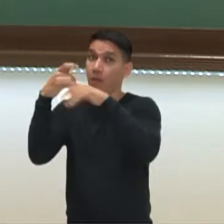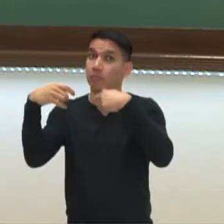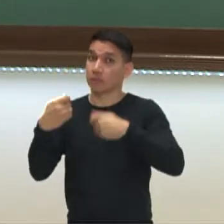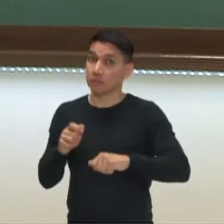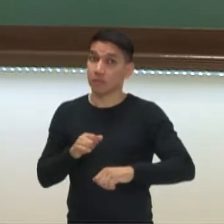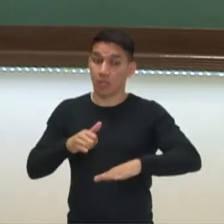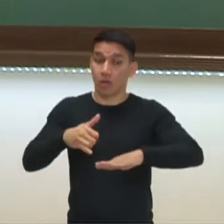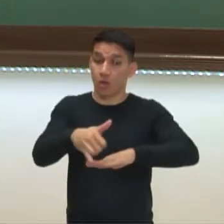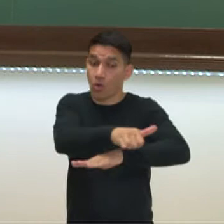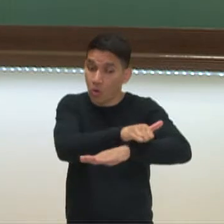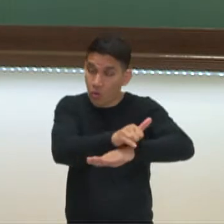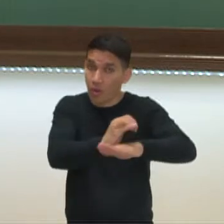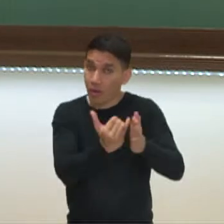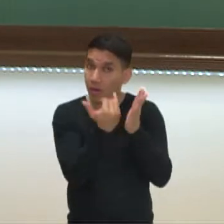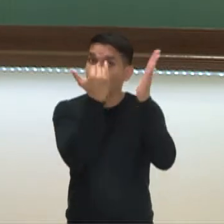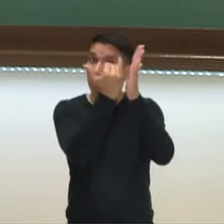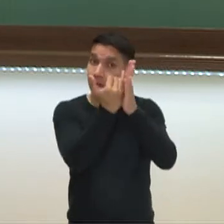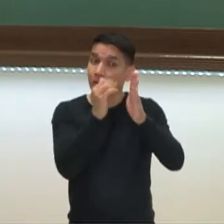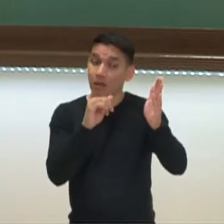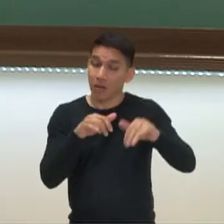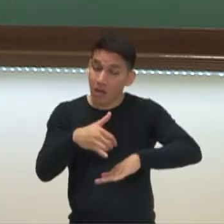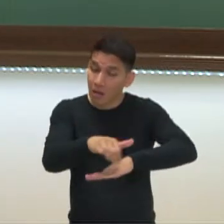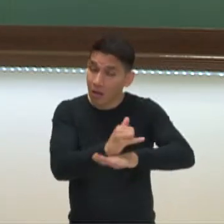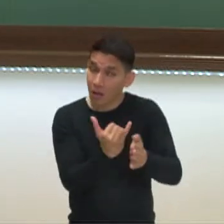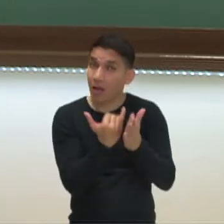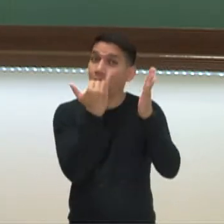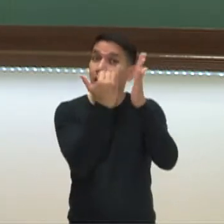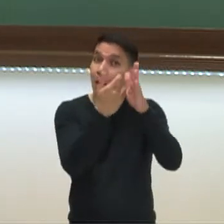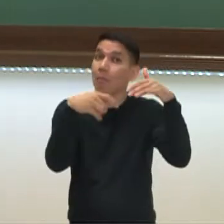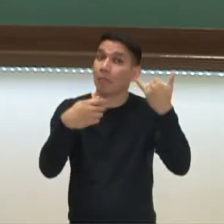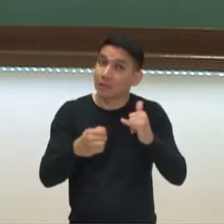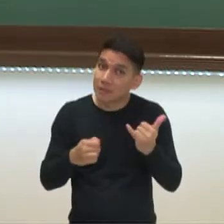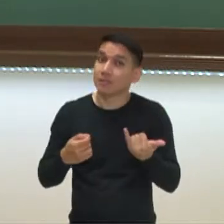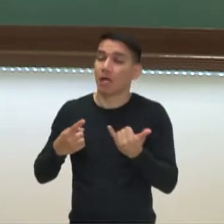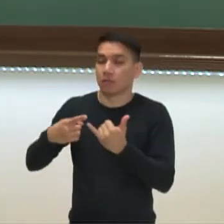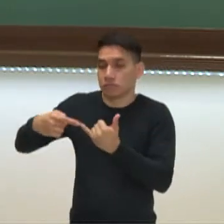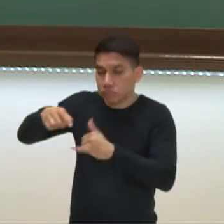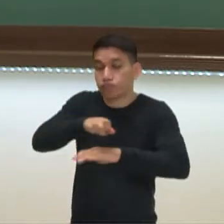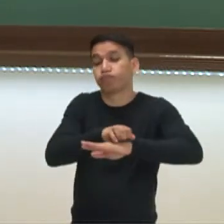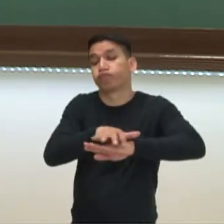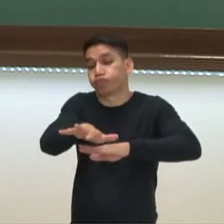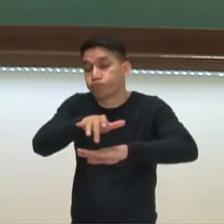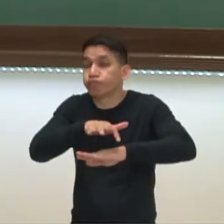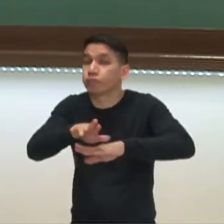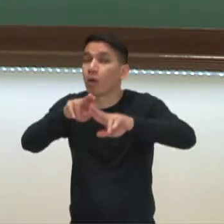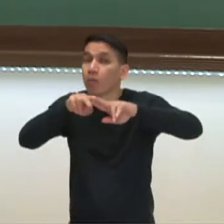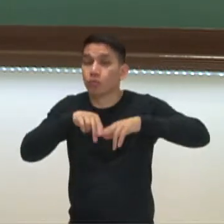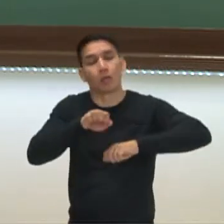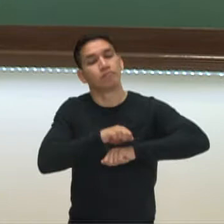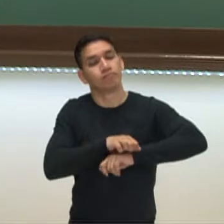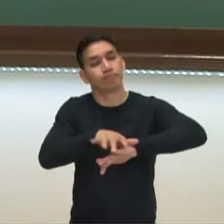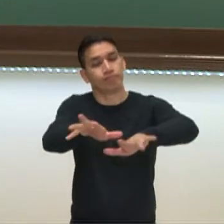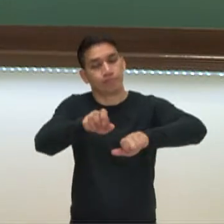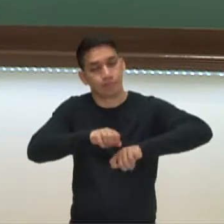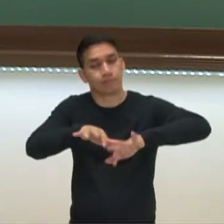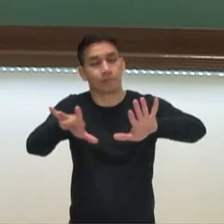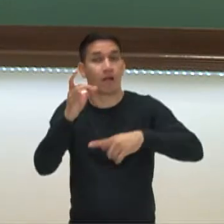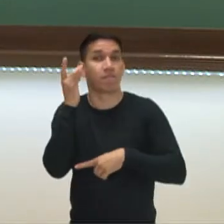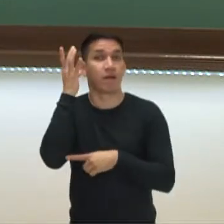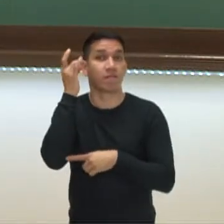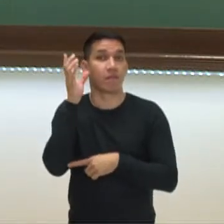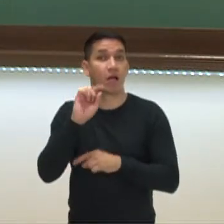elétrica alta. E corrente elétrica alta exige que o material seja condutor. Então ele tem uma alta condutividade, que